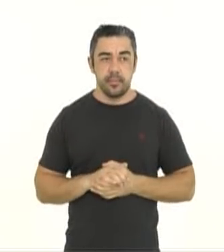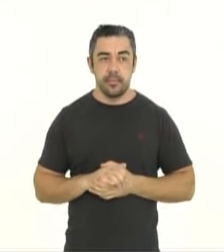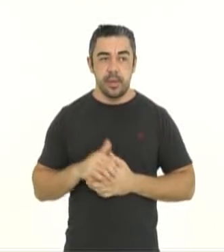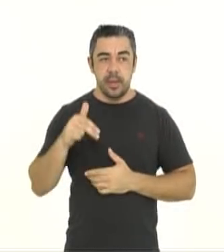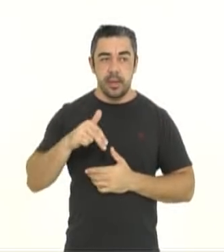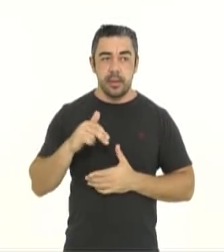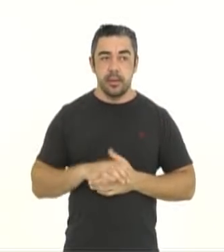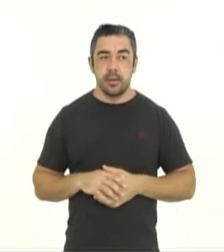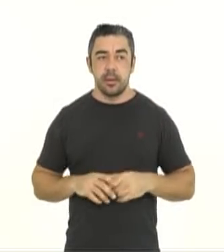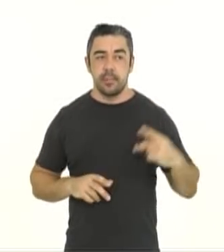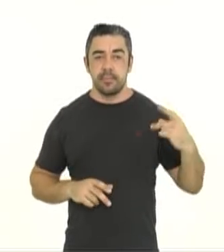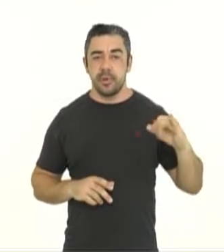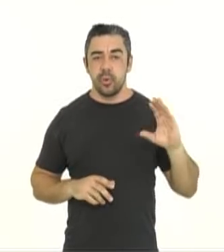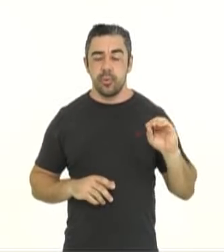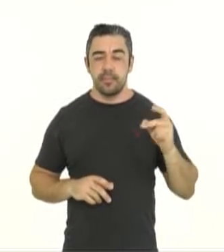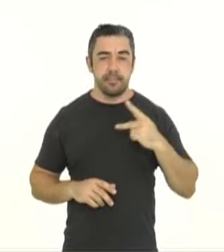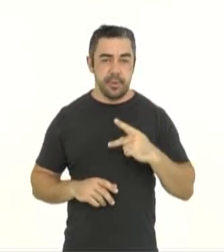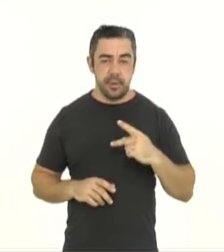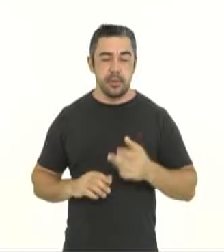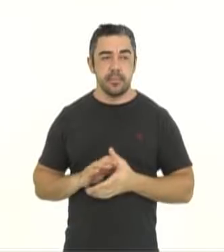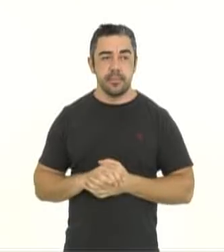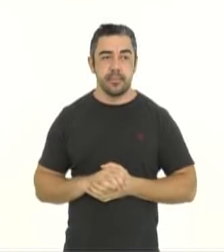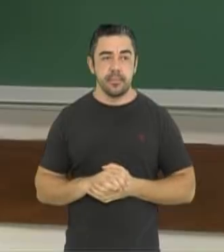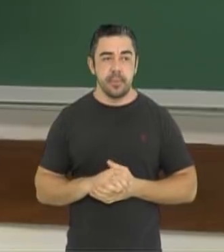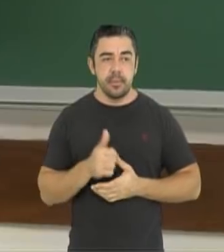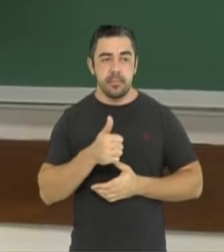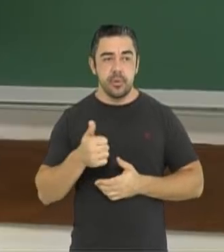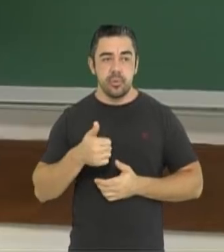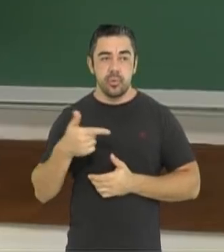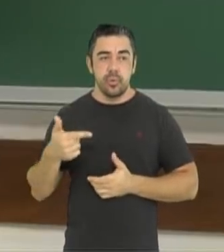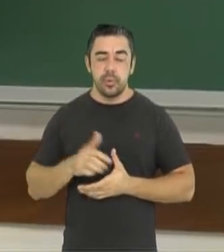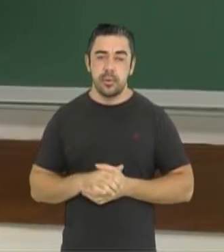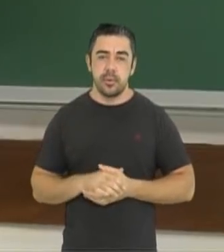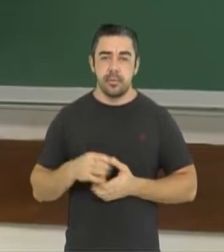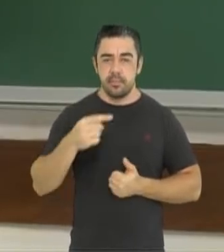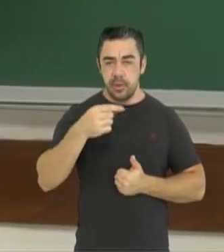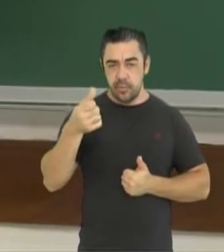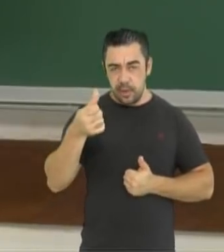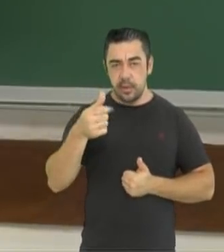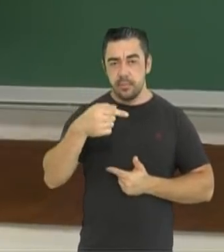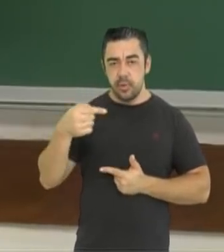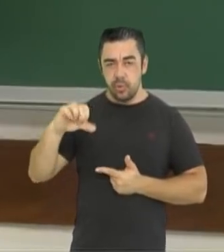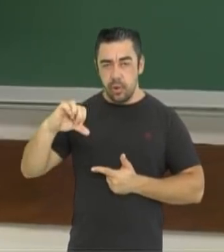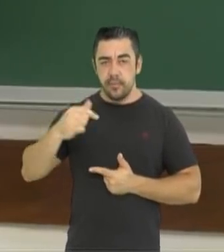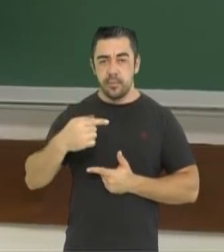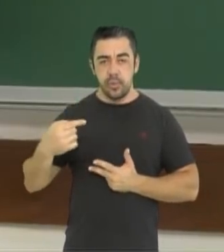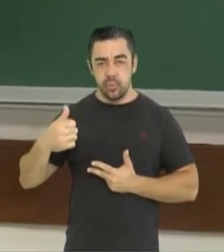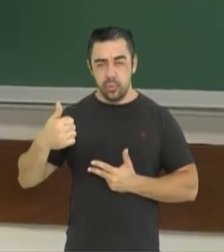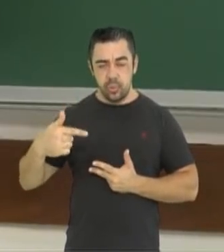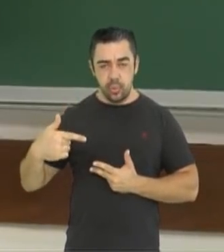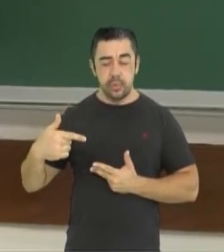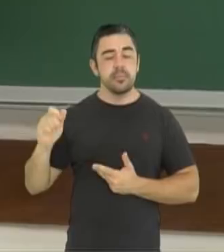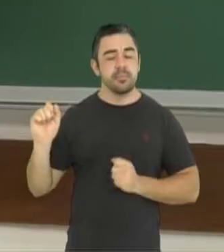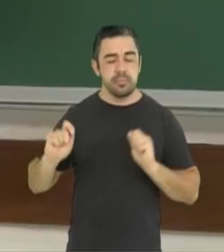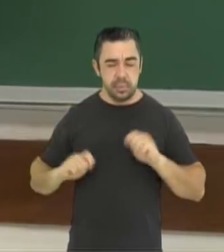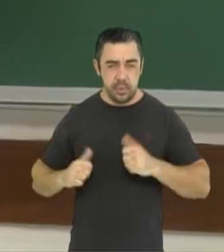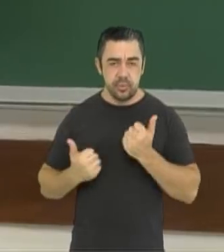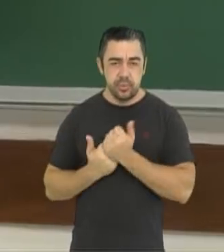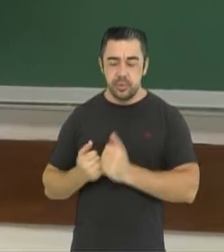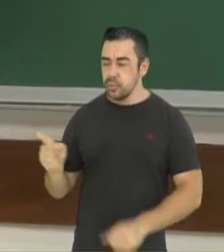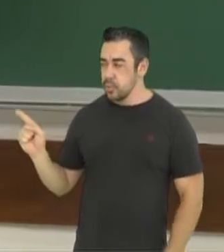9. E o pico, P minúsculo, 10 na menos 12. Então, se for 10 na menos 6, 10 na menos 9, você pode usar esses símbolos